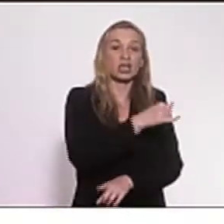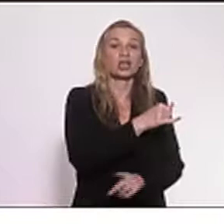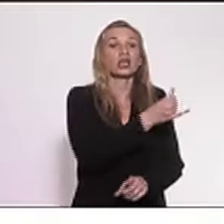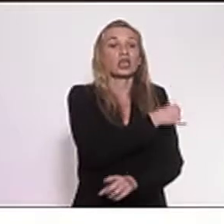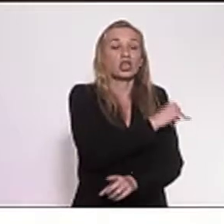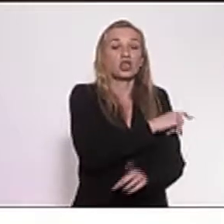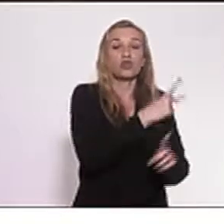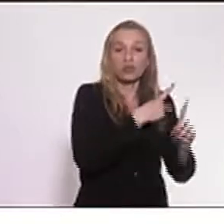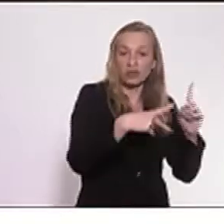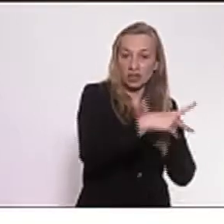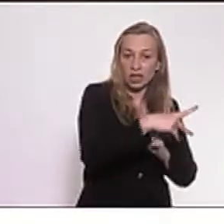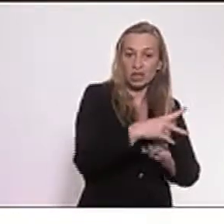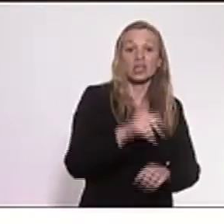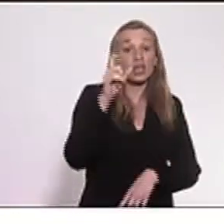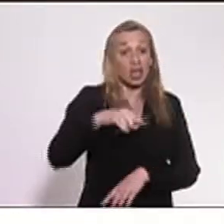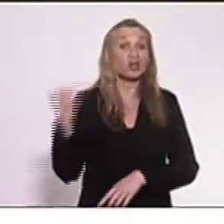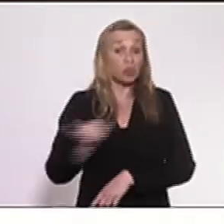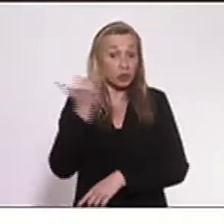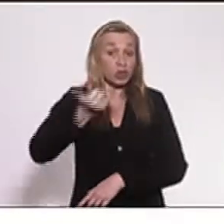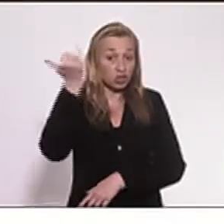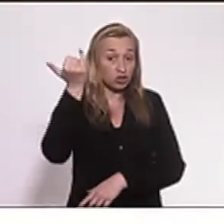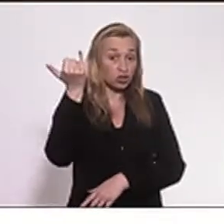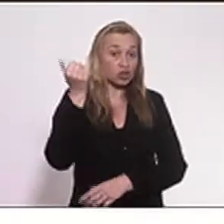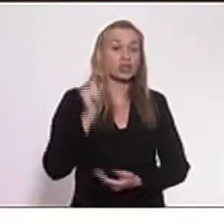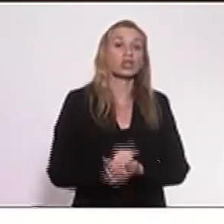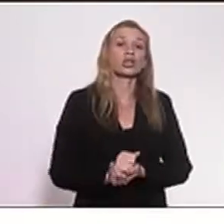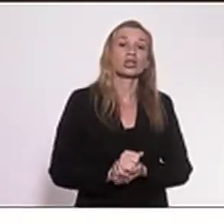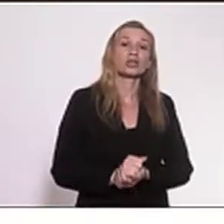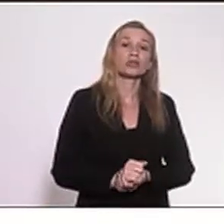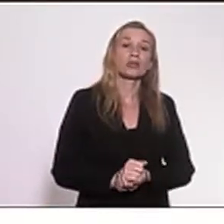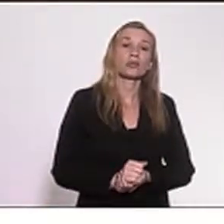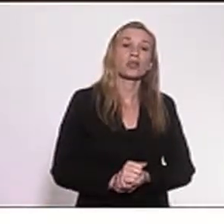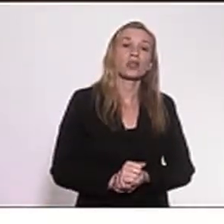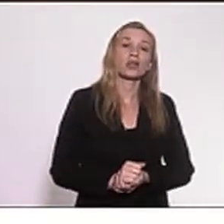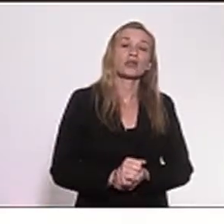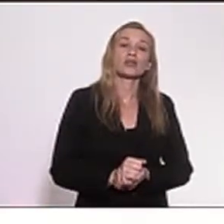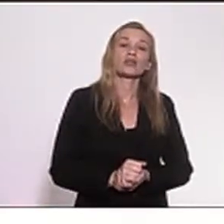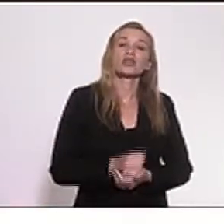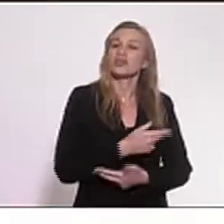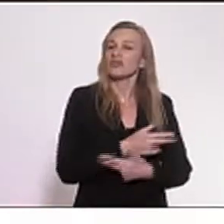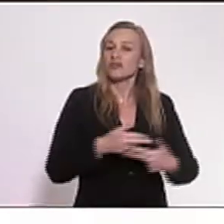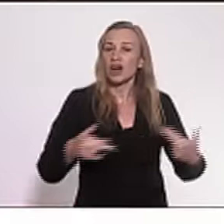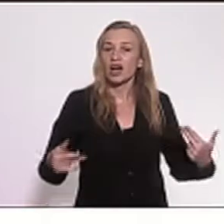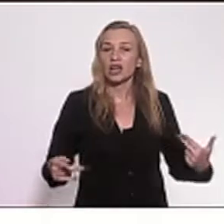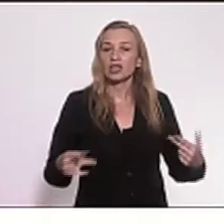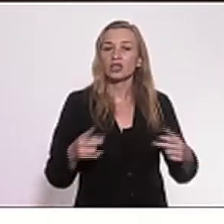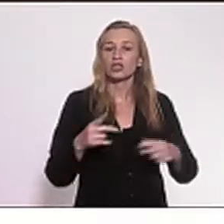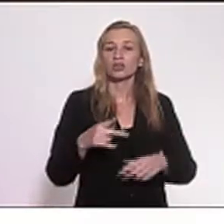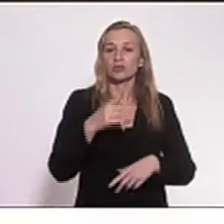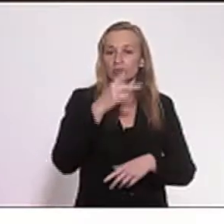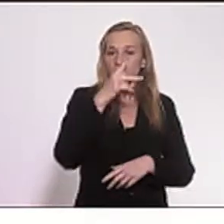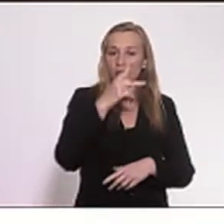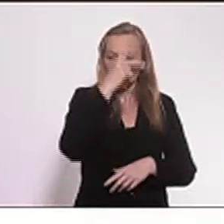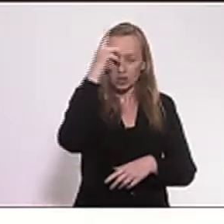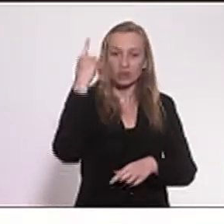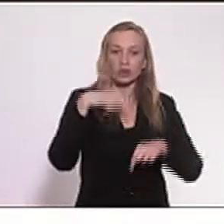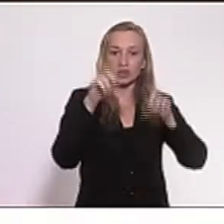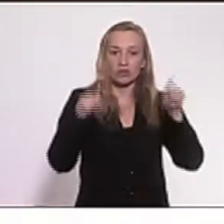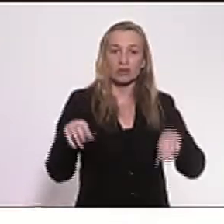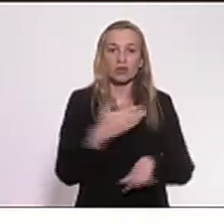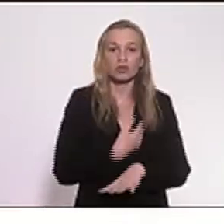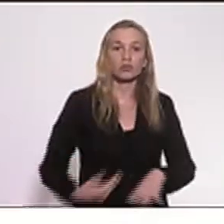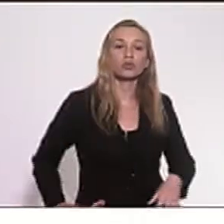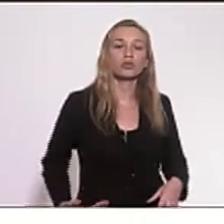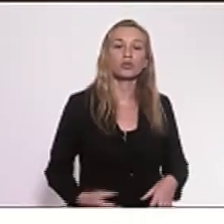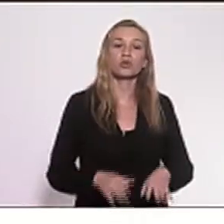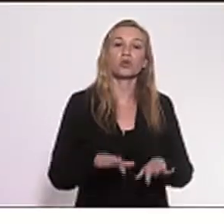um regime de previdência muito importante, porque abarca centenas de milhares de servidores públicos, sem os quais a